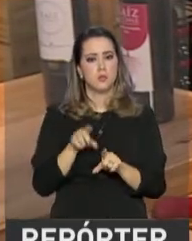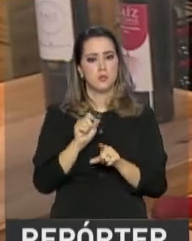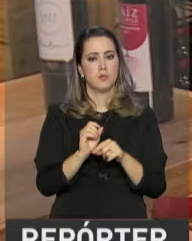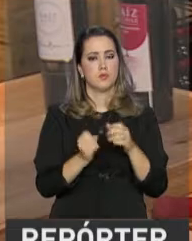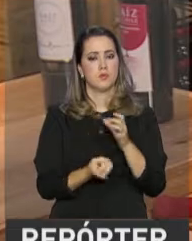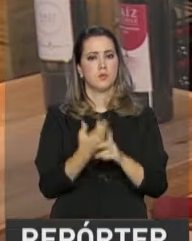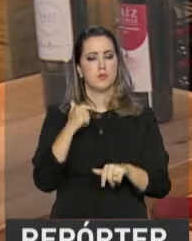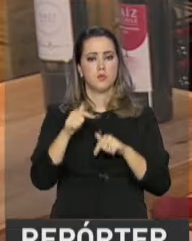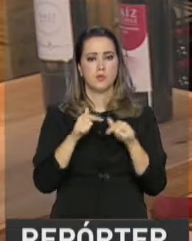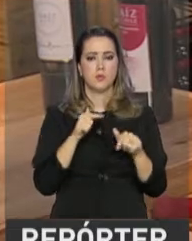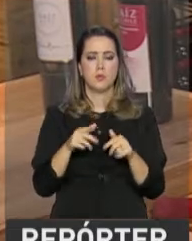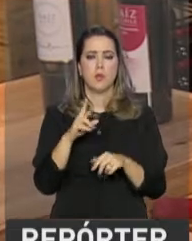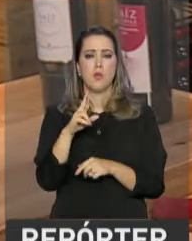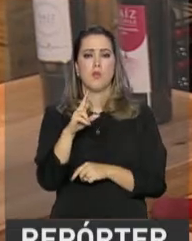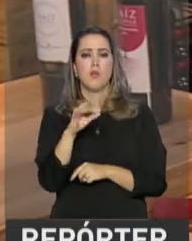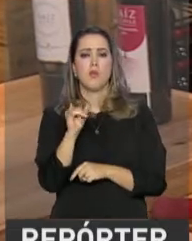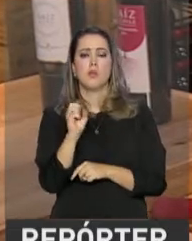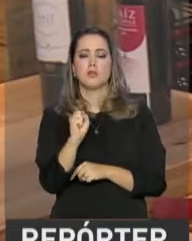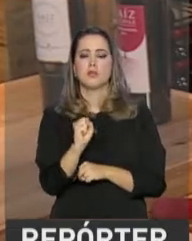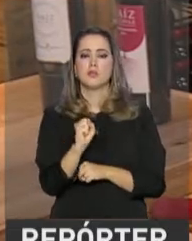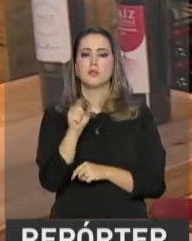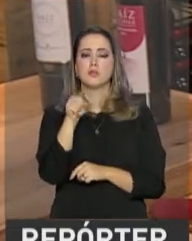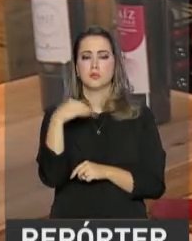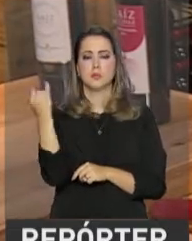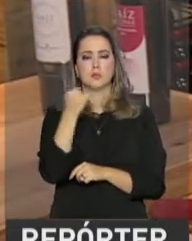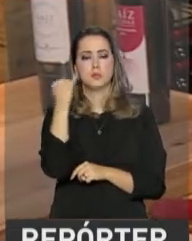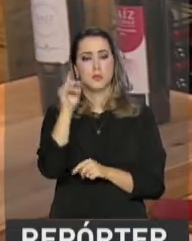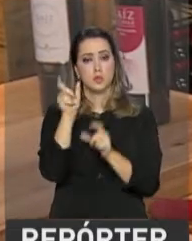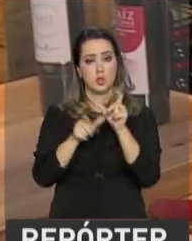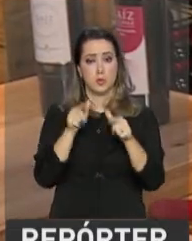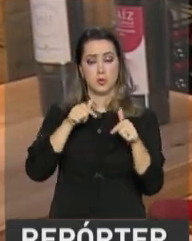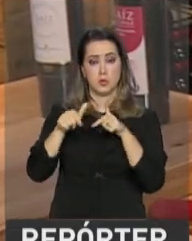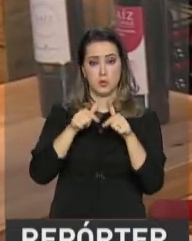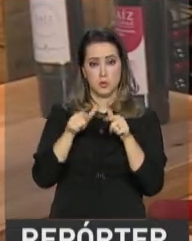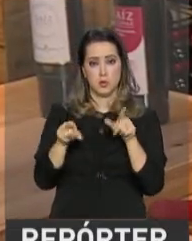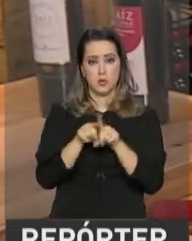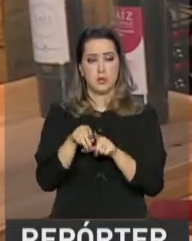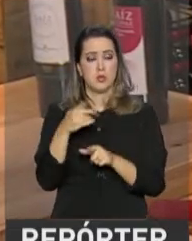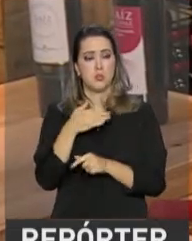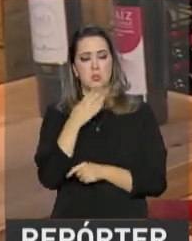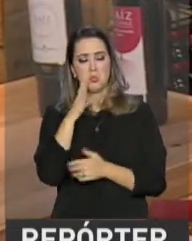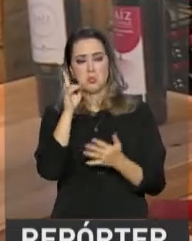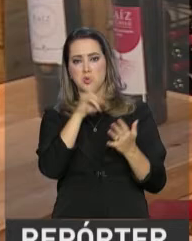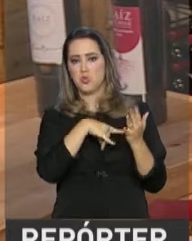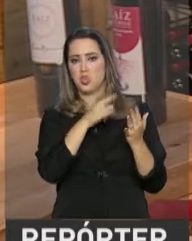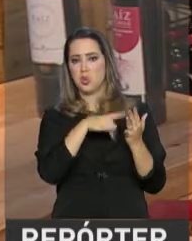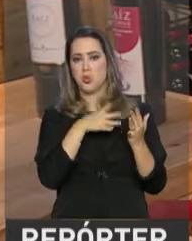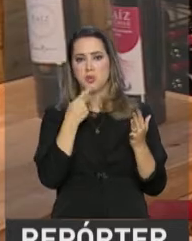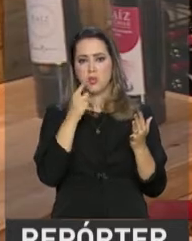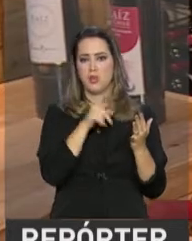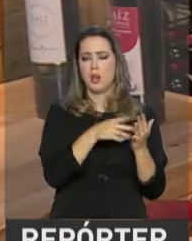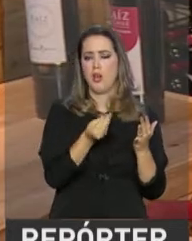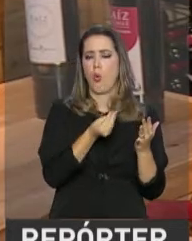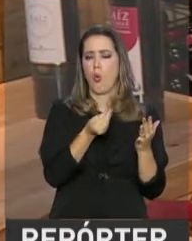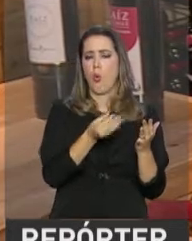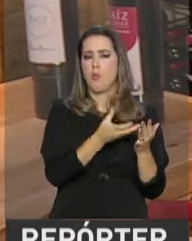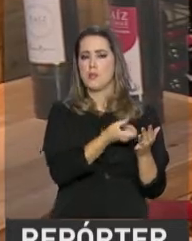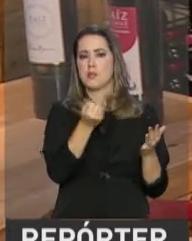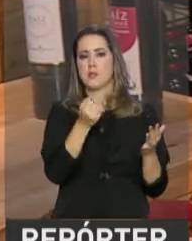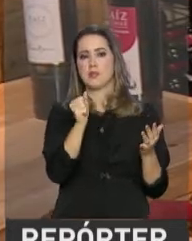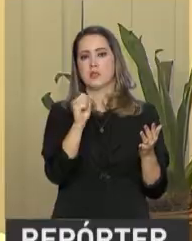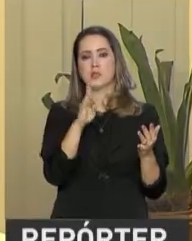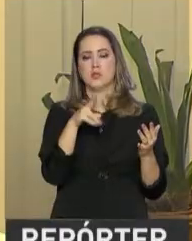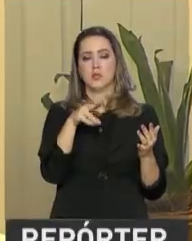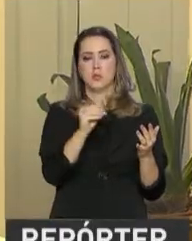emprego ea rais também essencial para o trabalhador se ele não constar na declaração não consegue sacar o abono salarial por exemplo